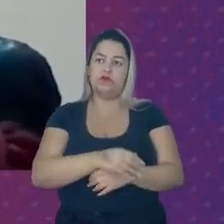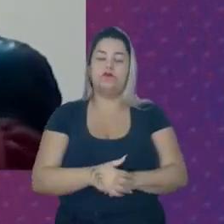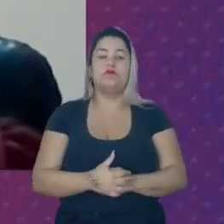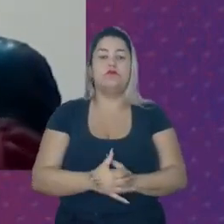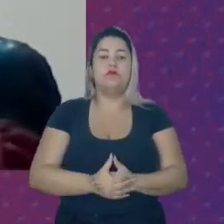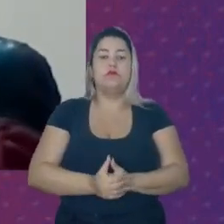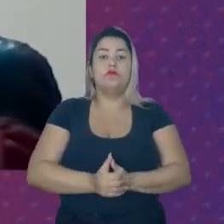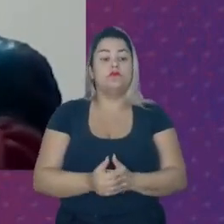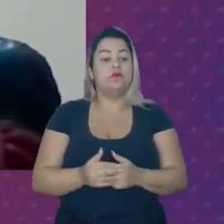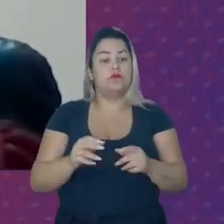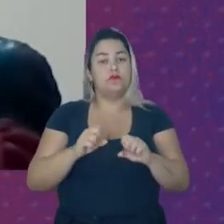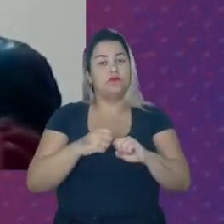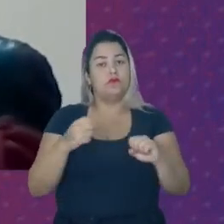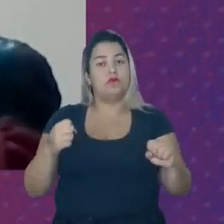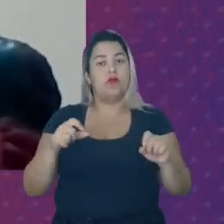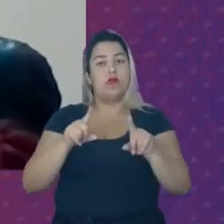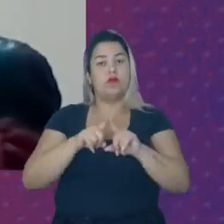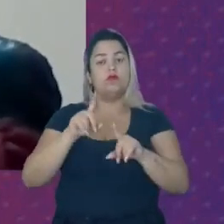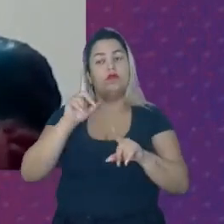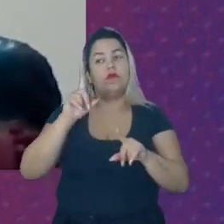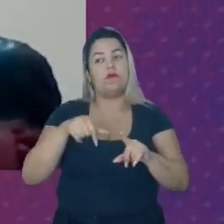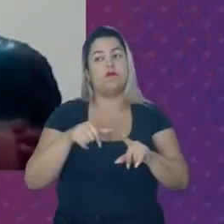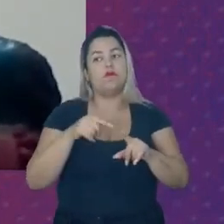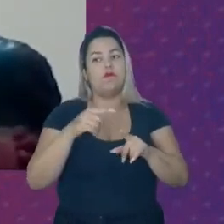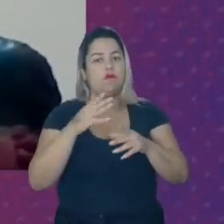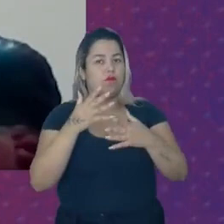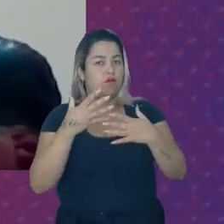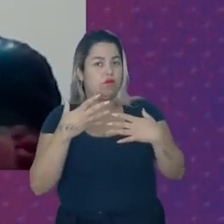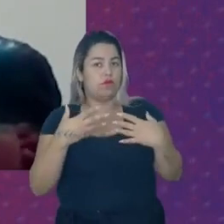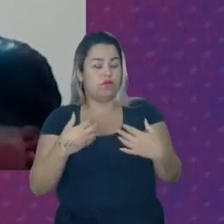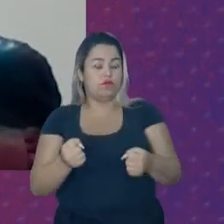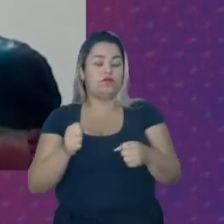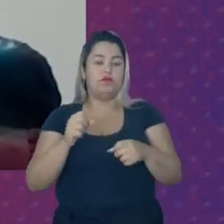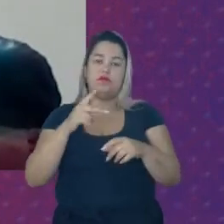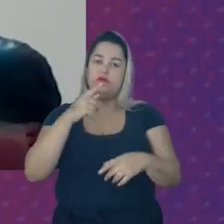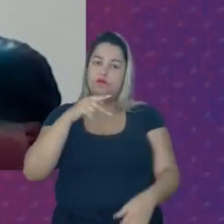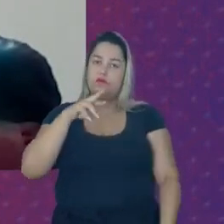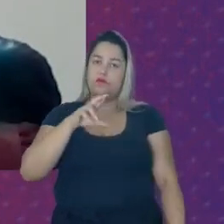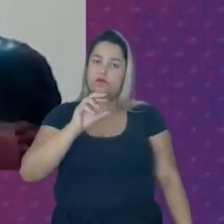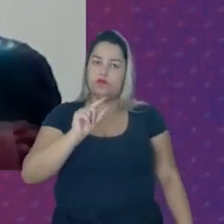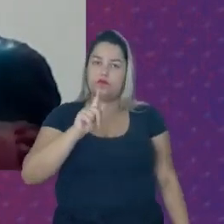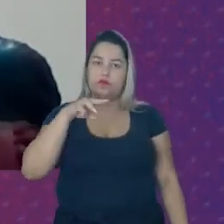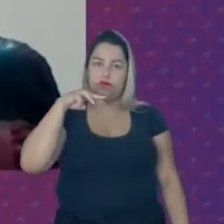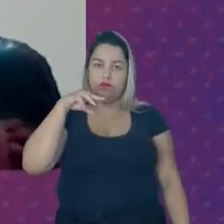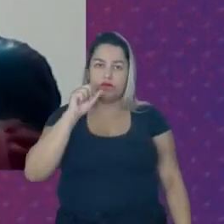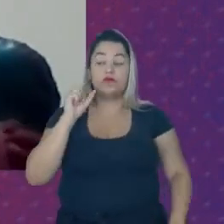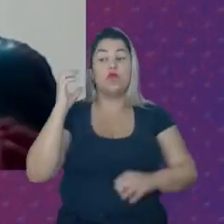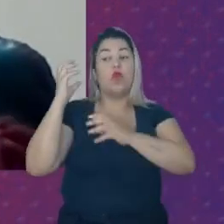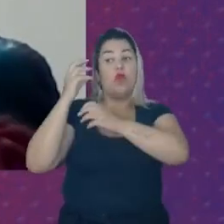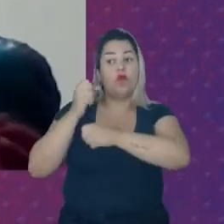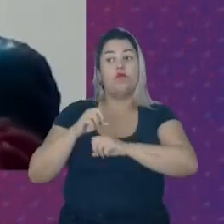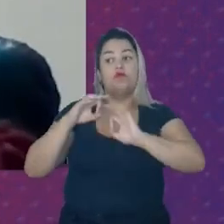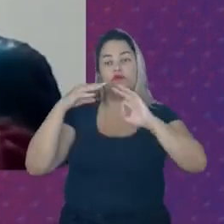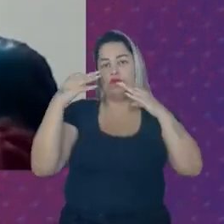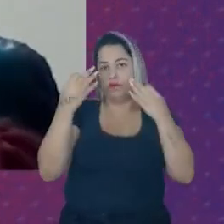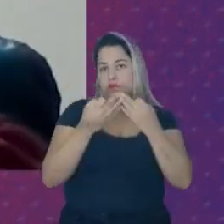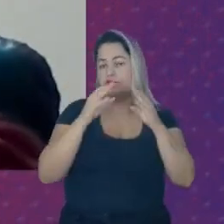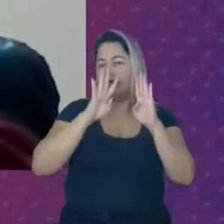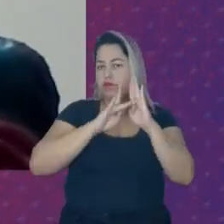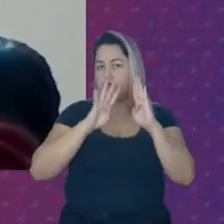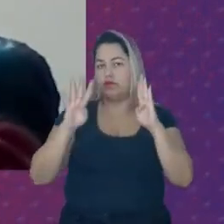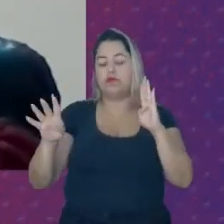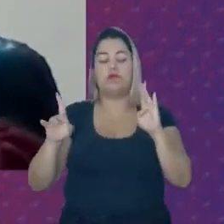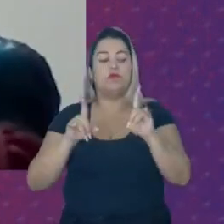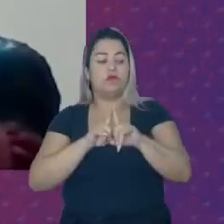sua grande maioria, eles são condicionados ao recebimento do programa Bolsa Família. Então, em geral, os benefícios sociais condicionados